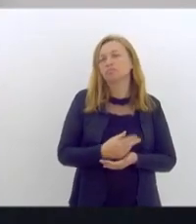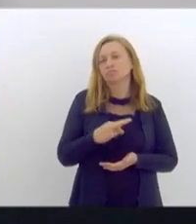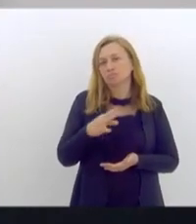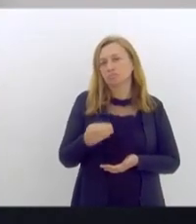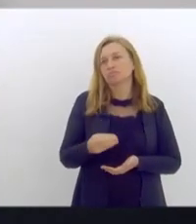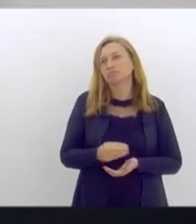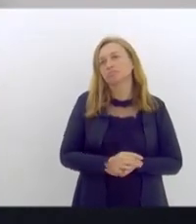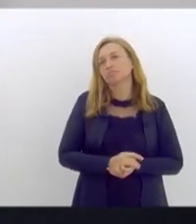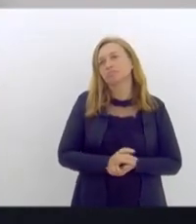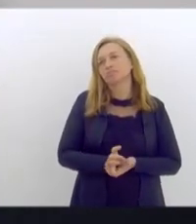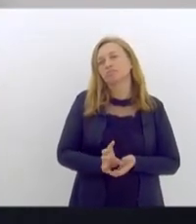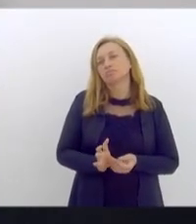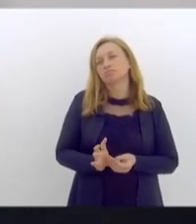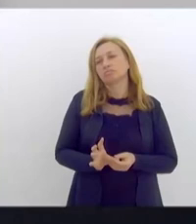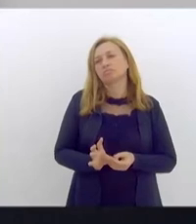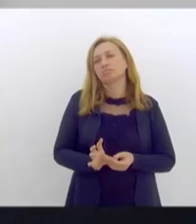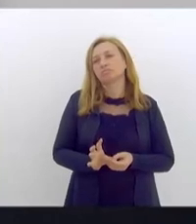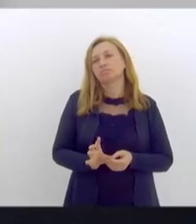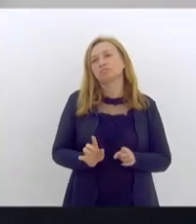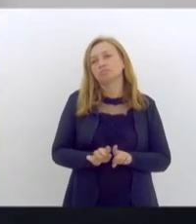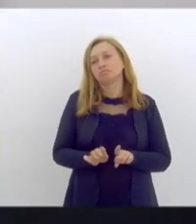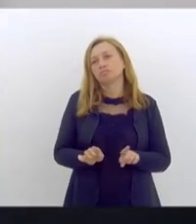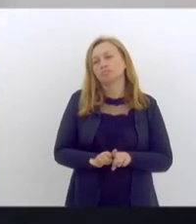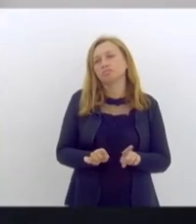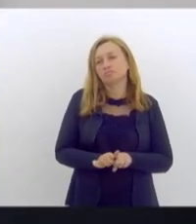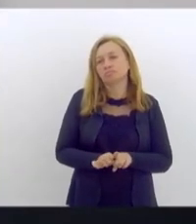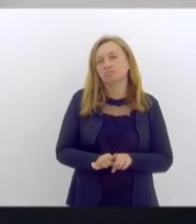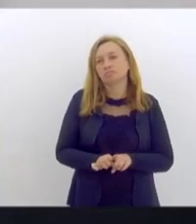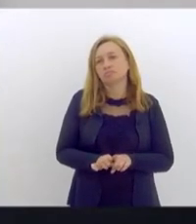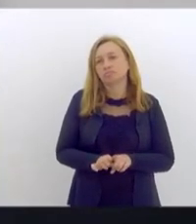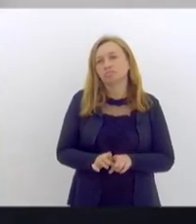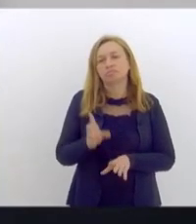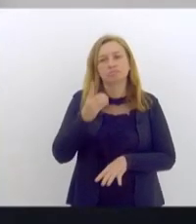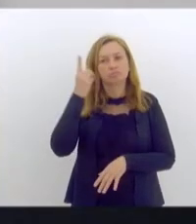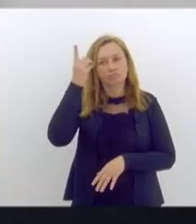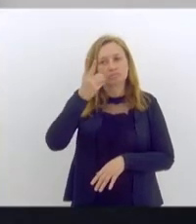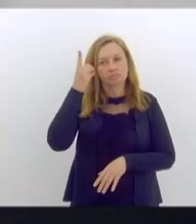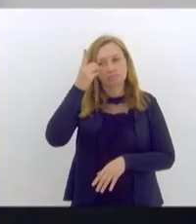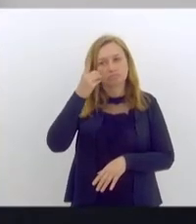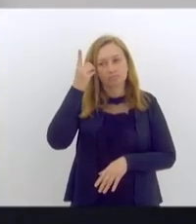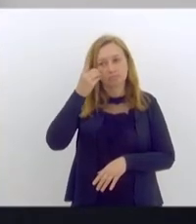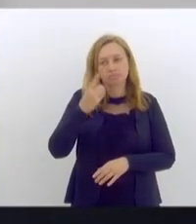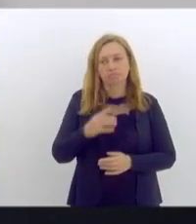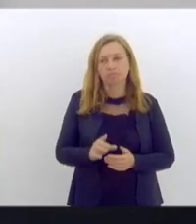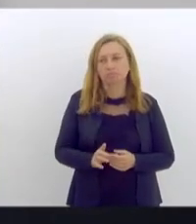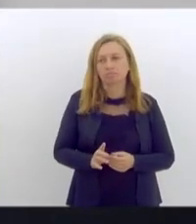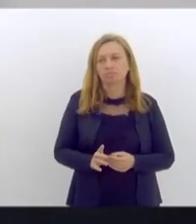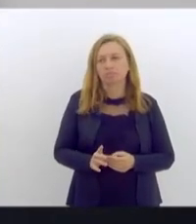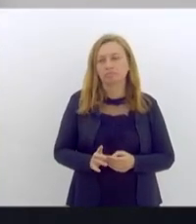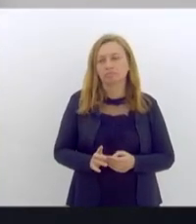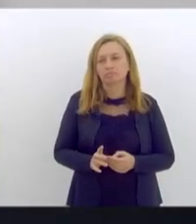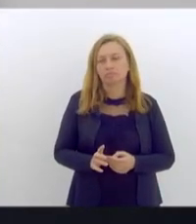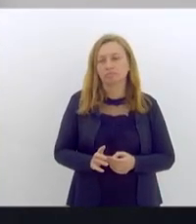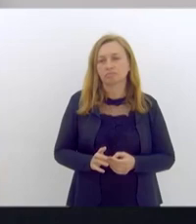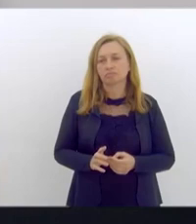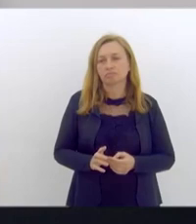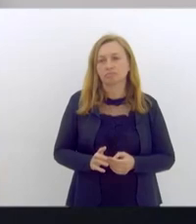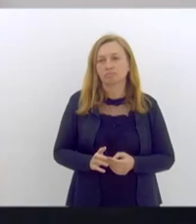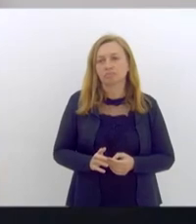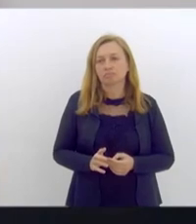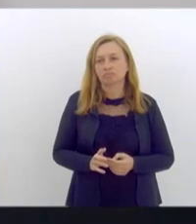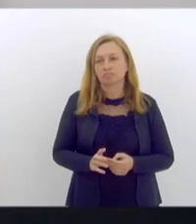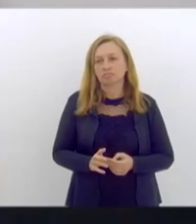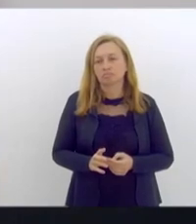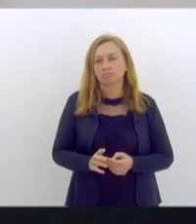todas como também a deputada o Deputado valdério Carneiro